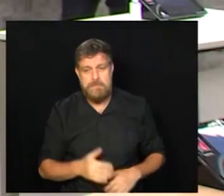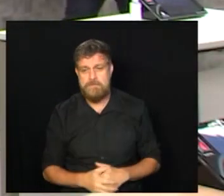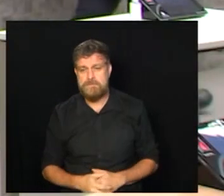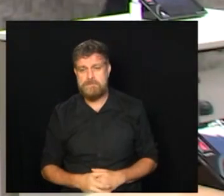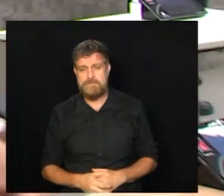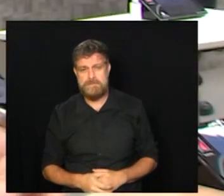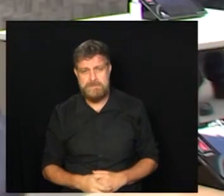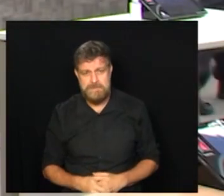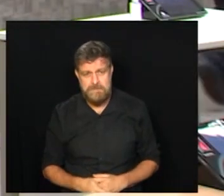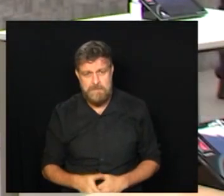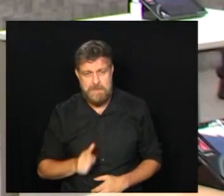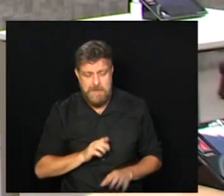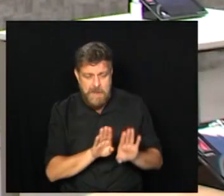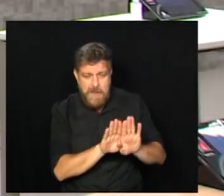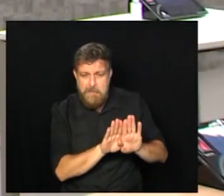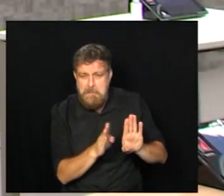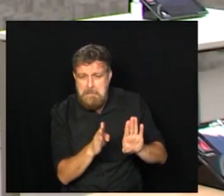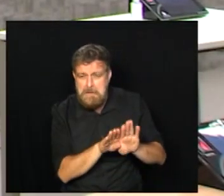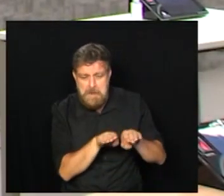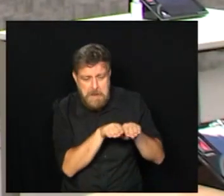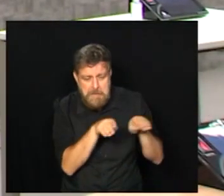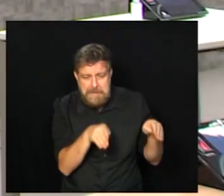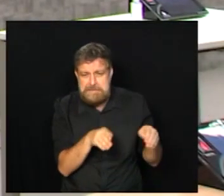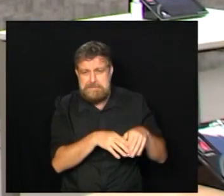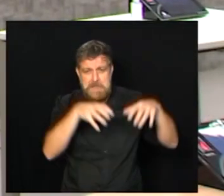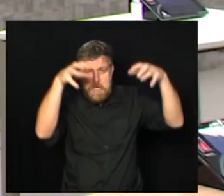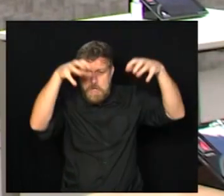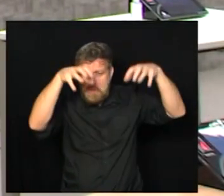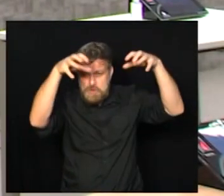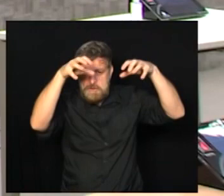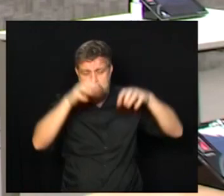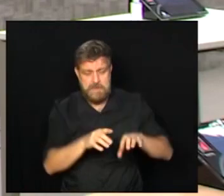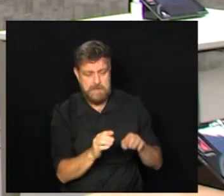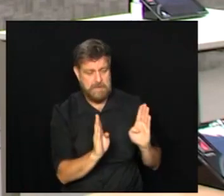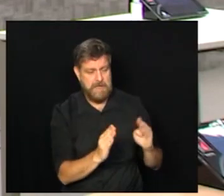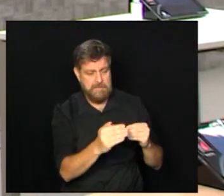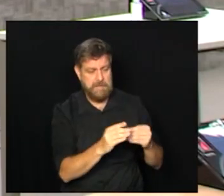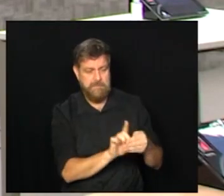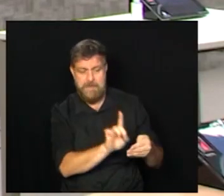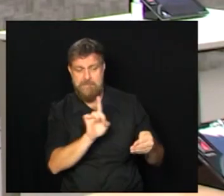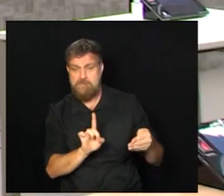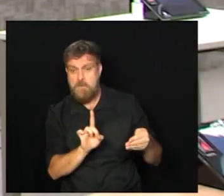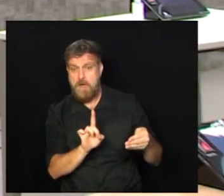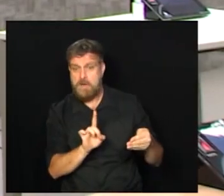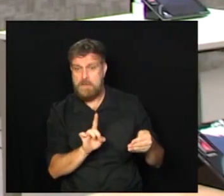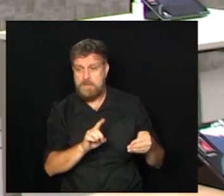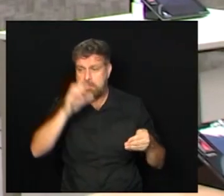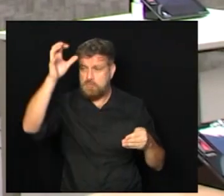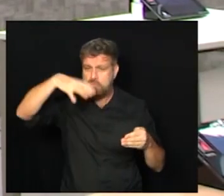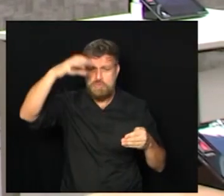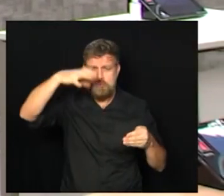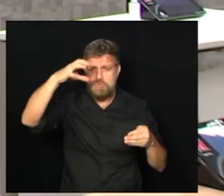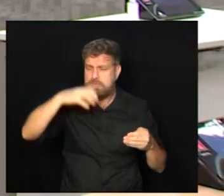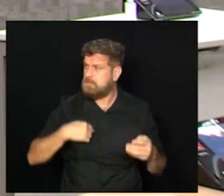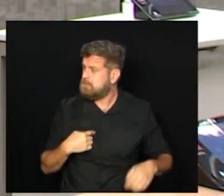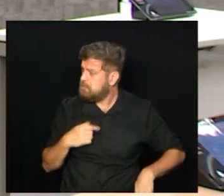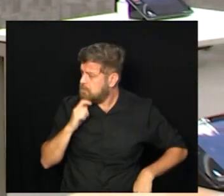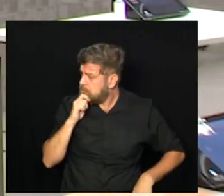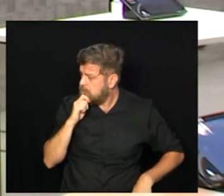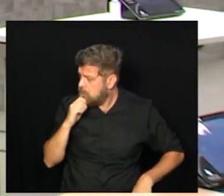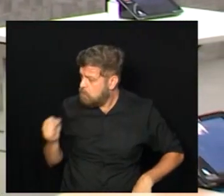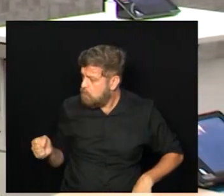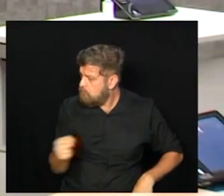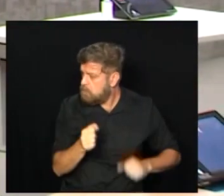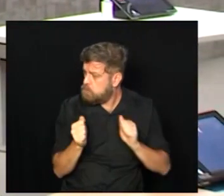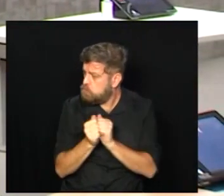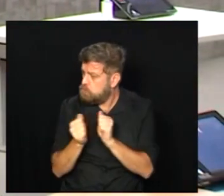É uma portinha de nada e uma mesinha. Se estiver chovendo, você fica num dia de chuva para fora. Então eu estive lá no local levando o vice-prefeito,